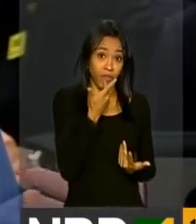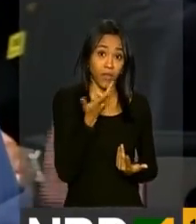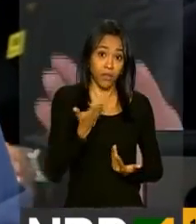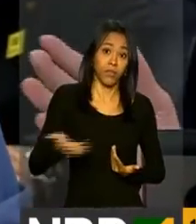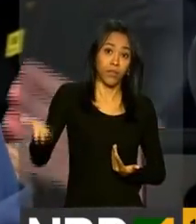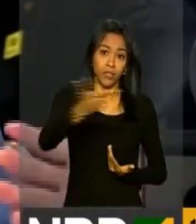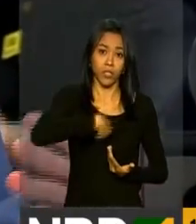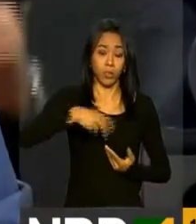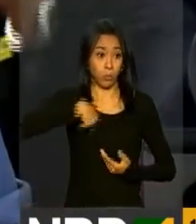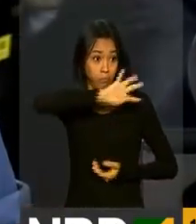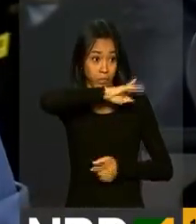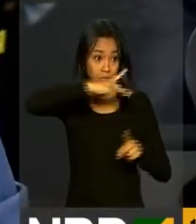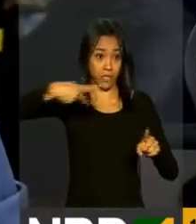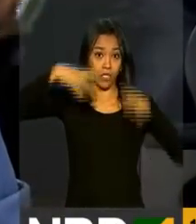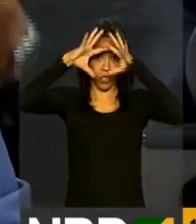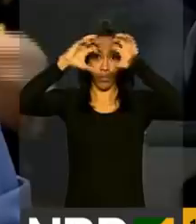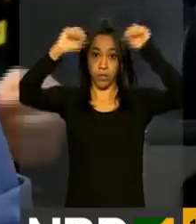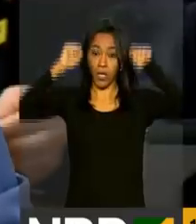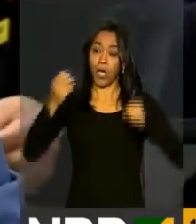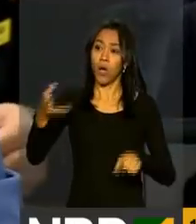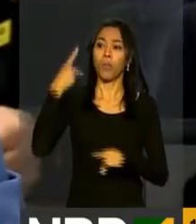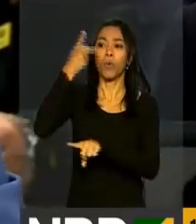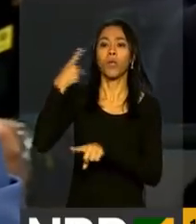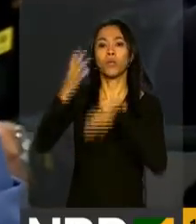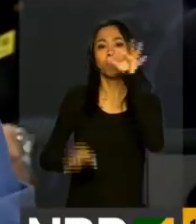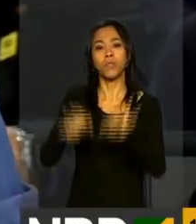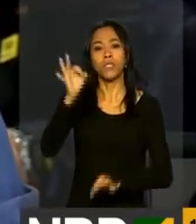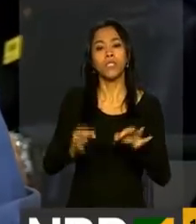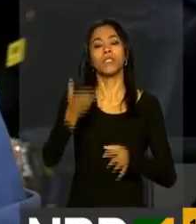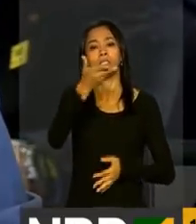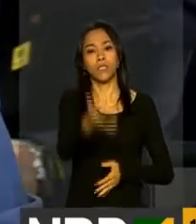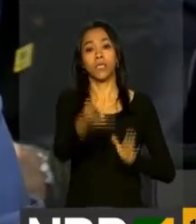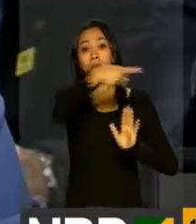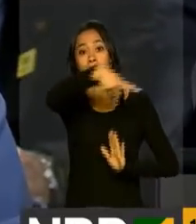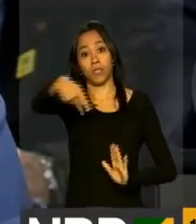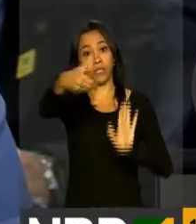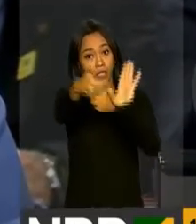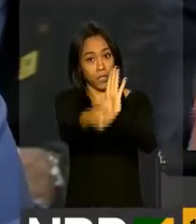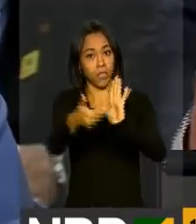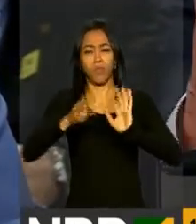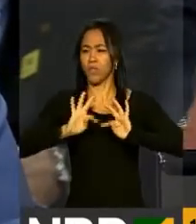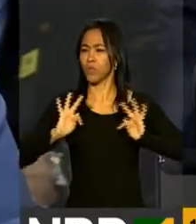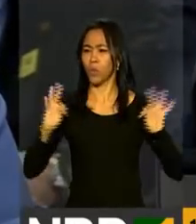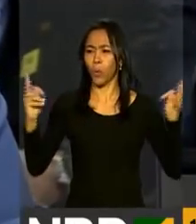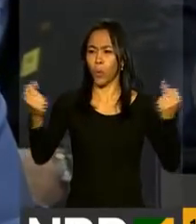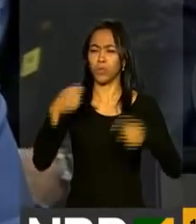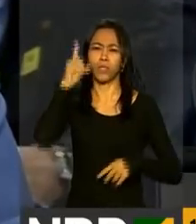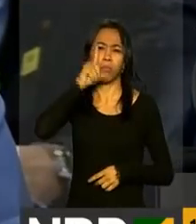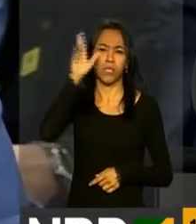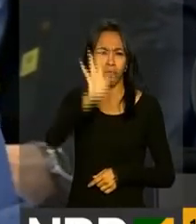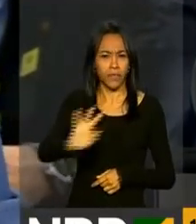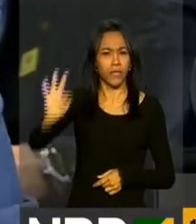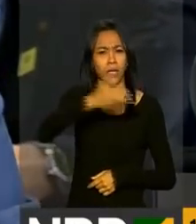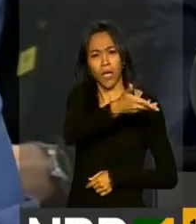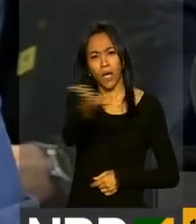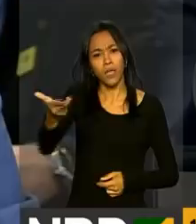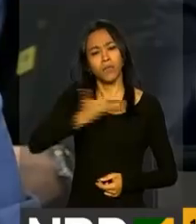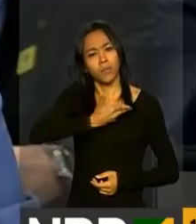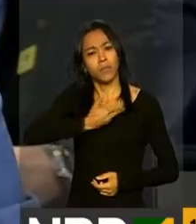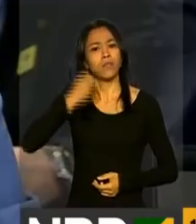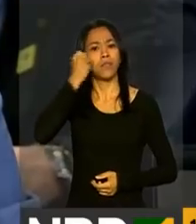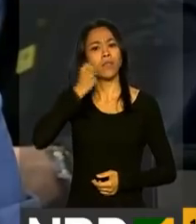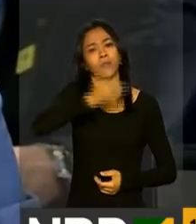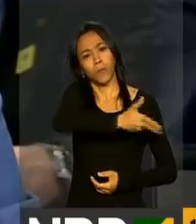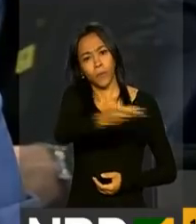presidentes mais procuradores x governador o presidente da câmara autoridades todos os deputados federais meus amigos senadores